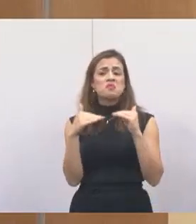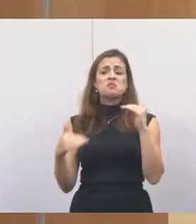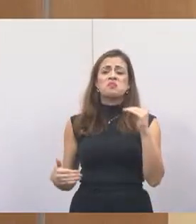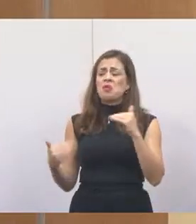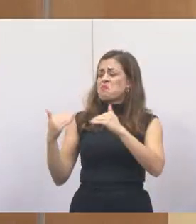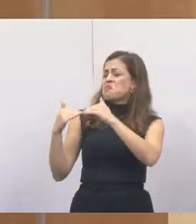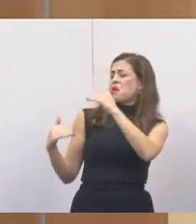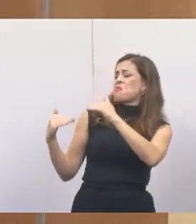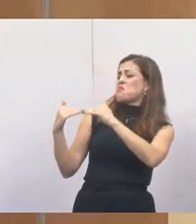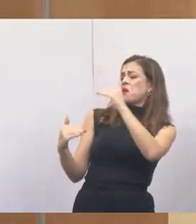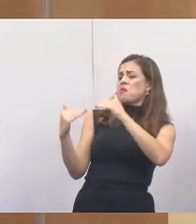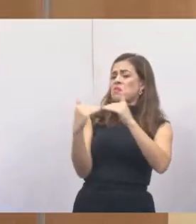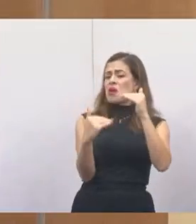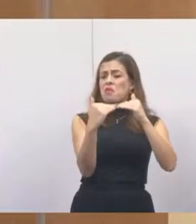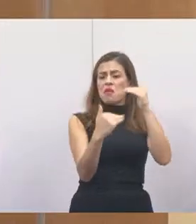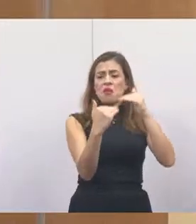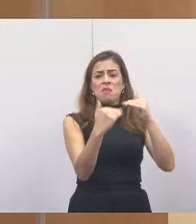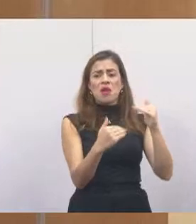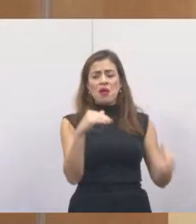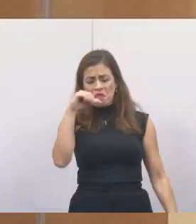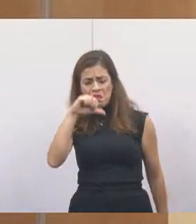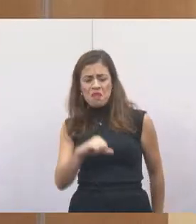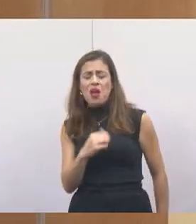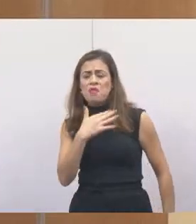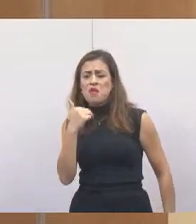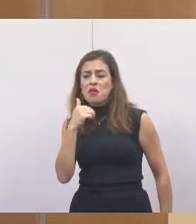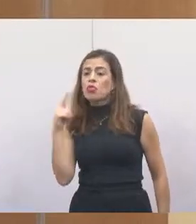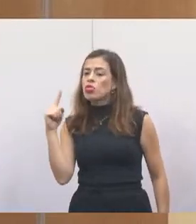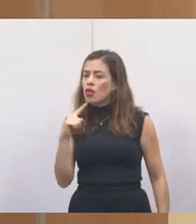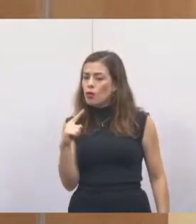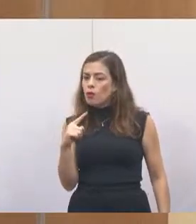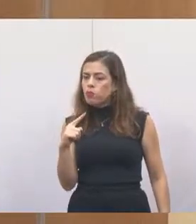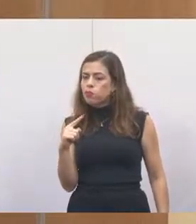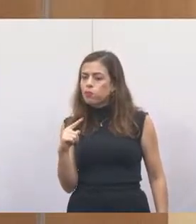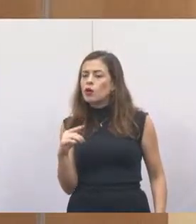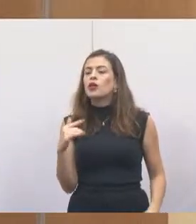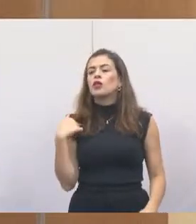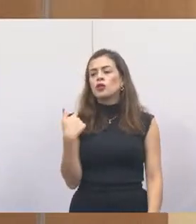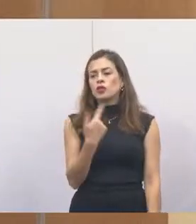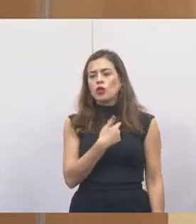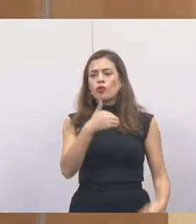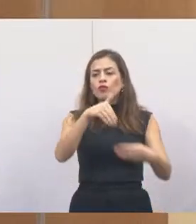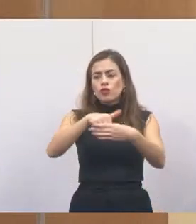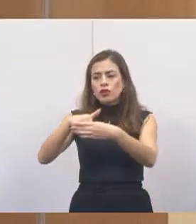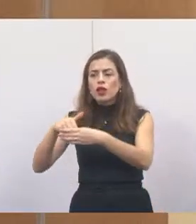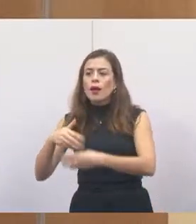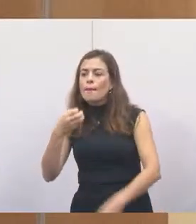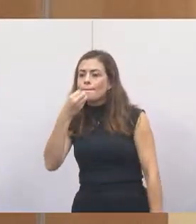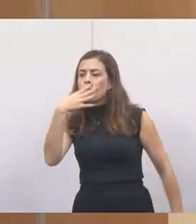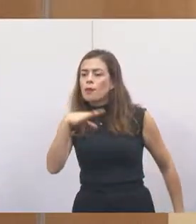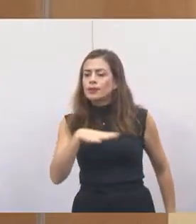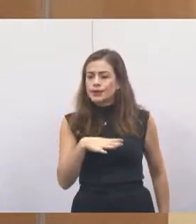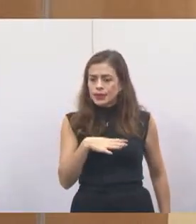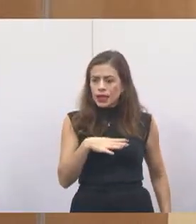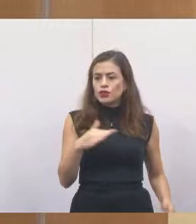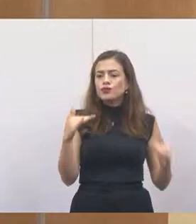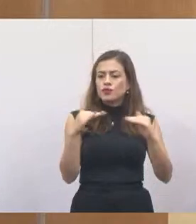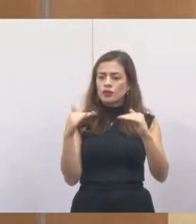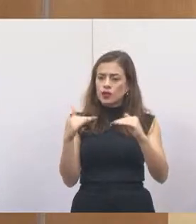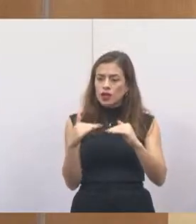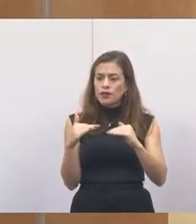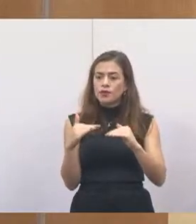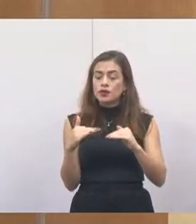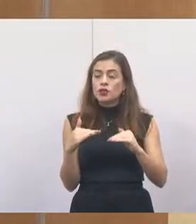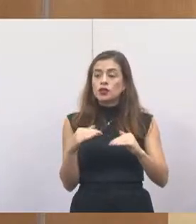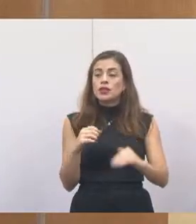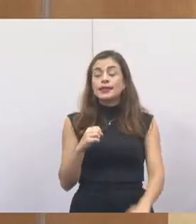contra tudo, ou do quanto pior melhor. Não, nós estamos aqui para votar o que é bom para a cidade, votar de forma favorável, e o